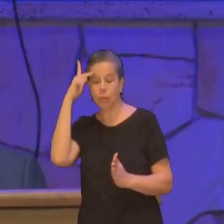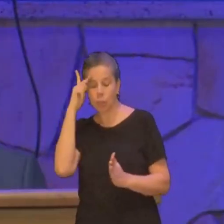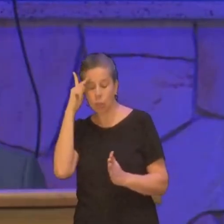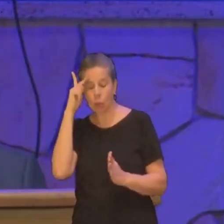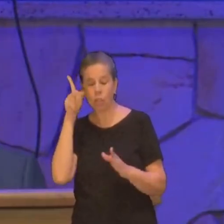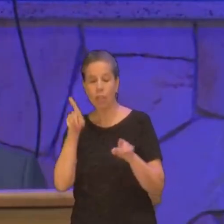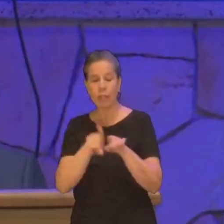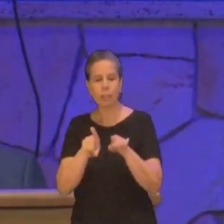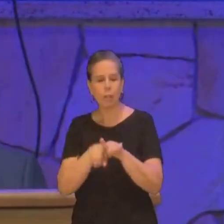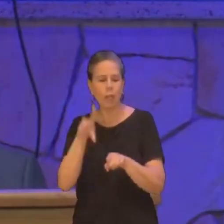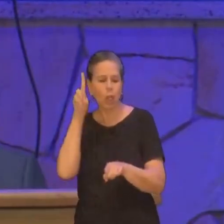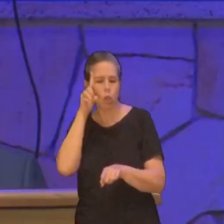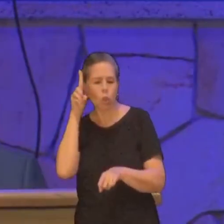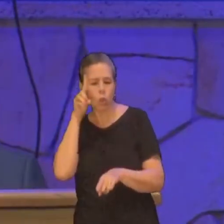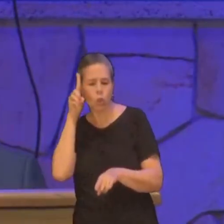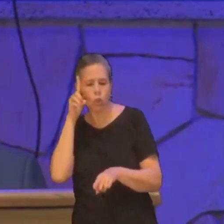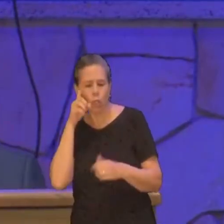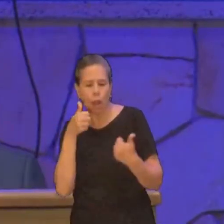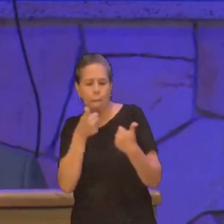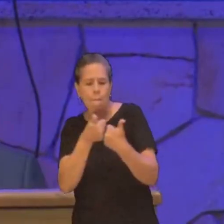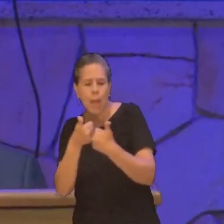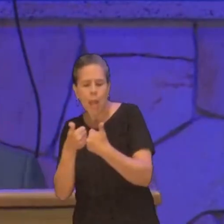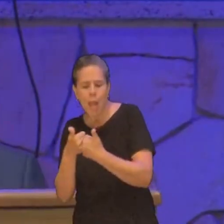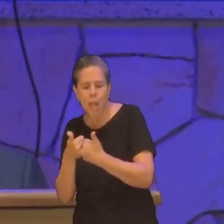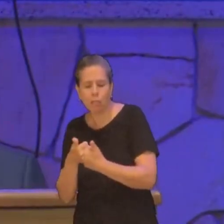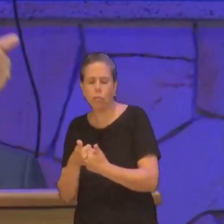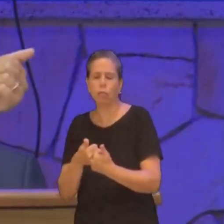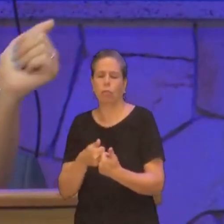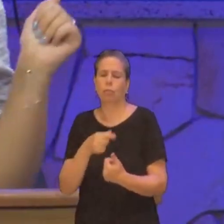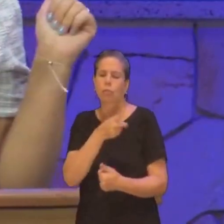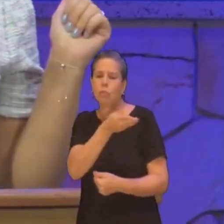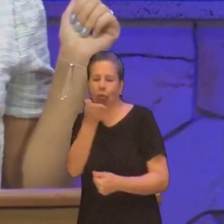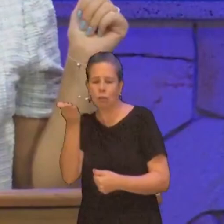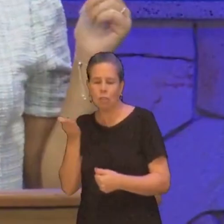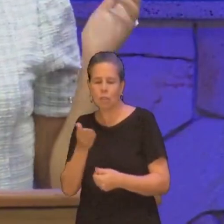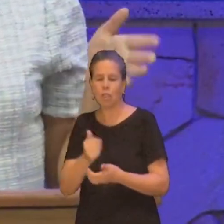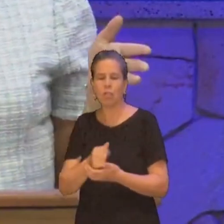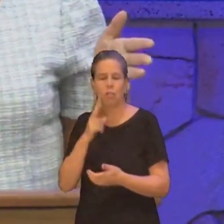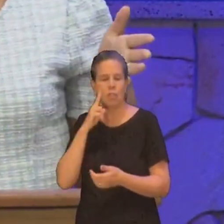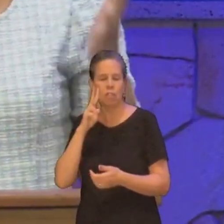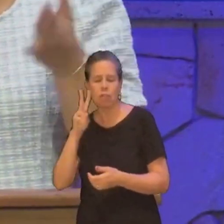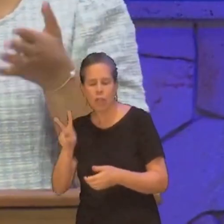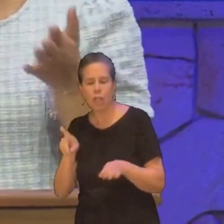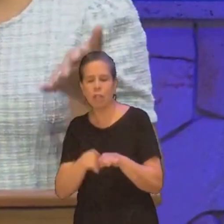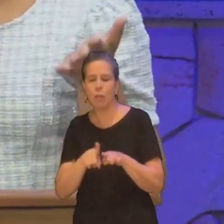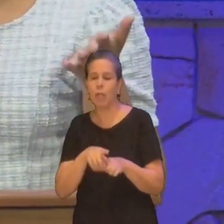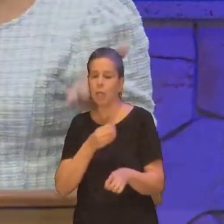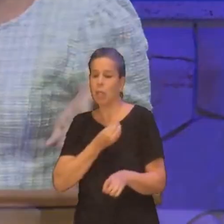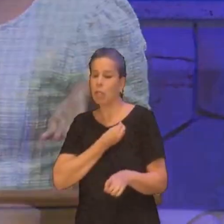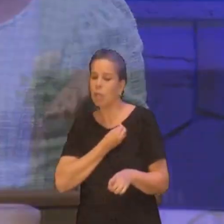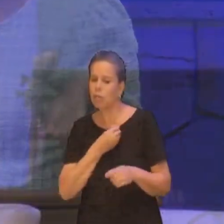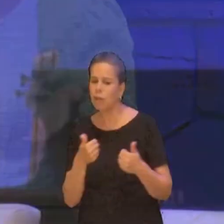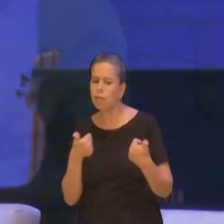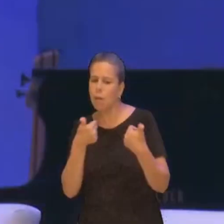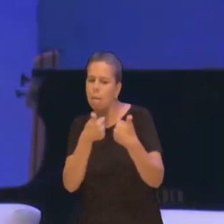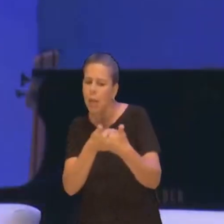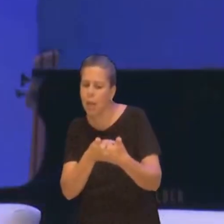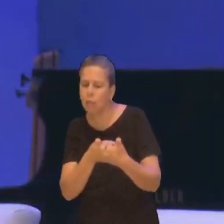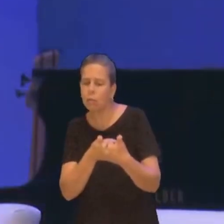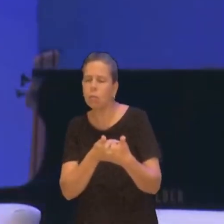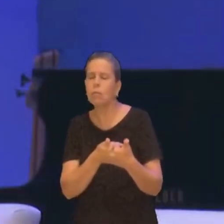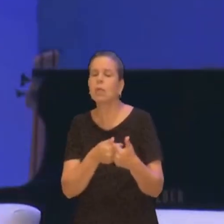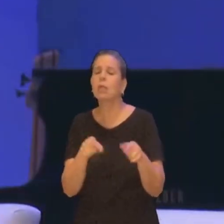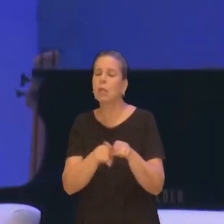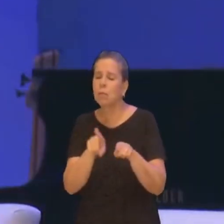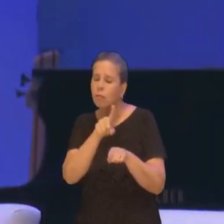vocês diariamente. Todas aquelas pessoas que vocês veem, aquelas que vocês convivem, esses são o seu próximo que você